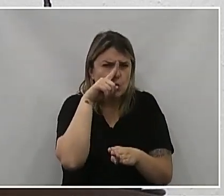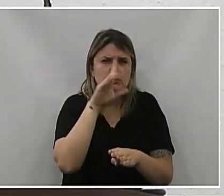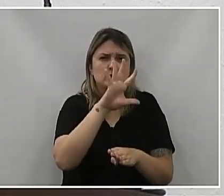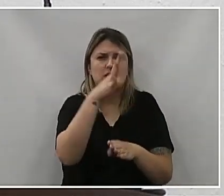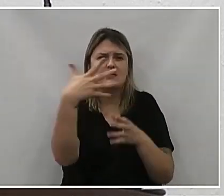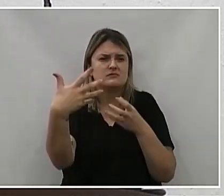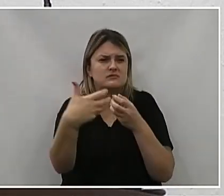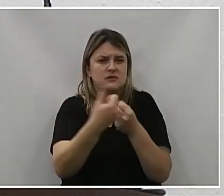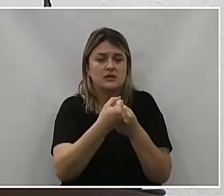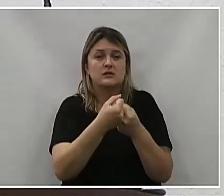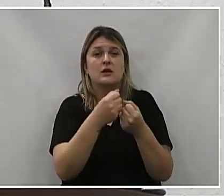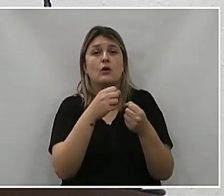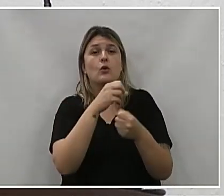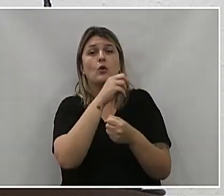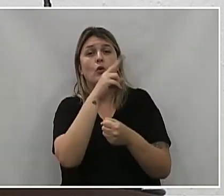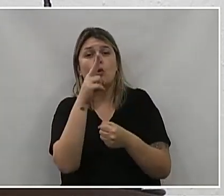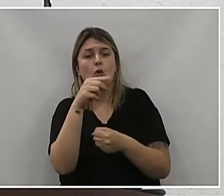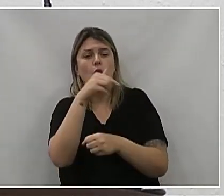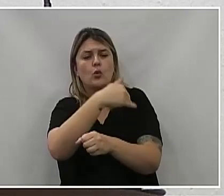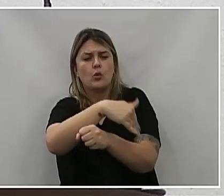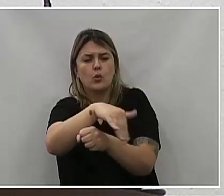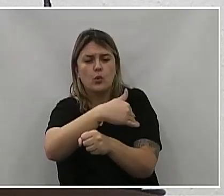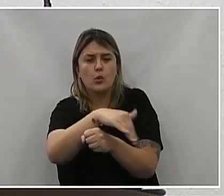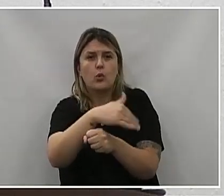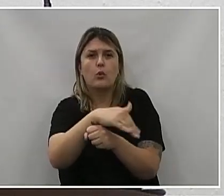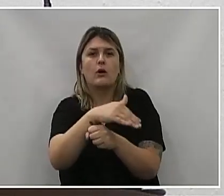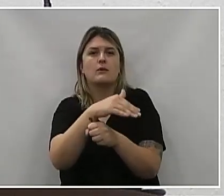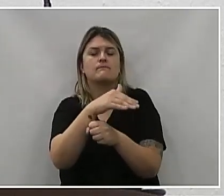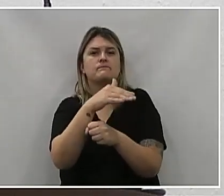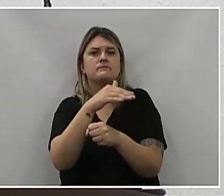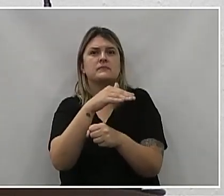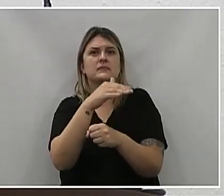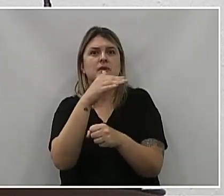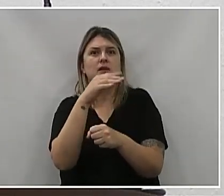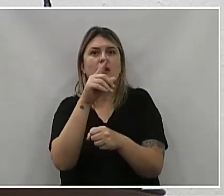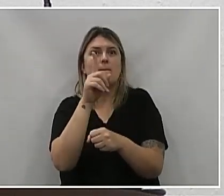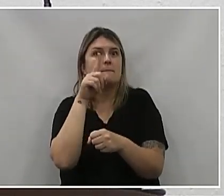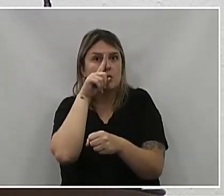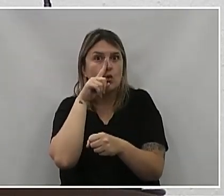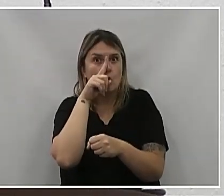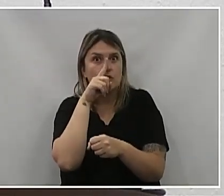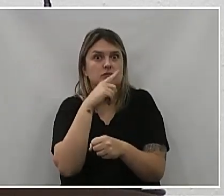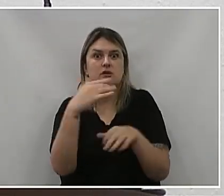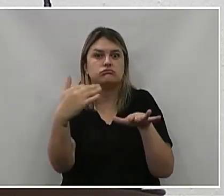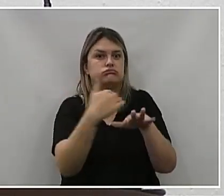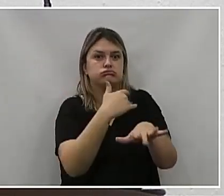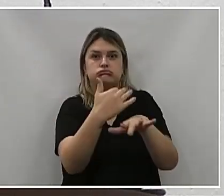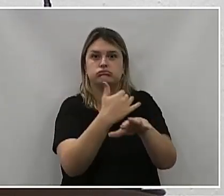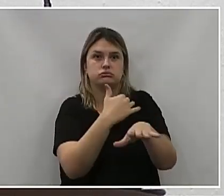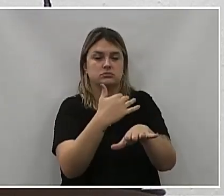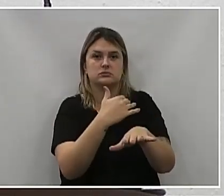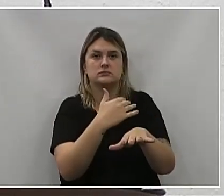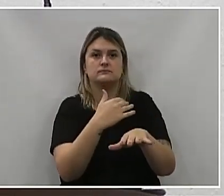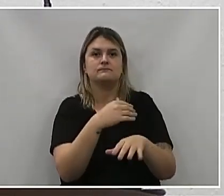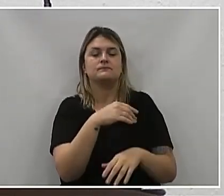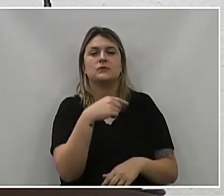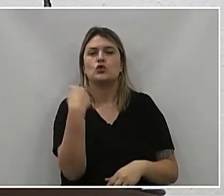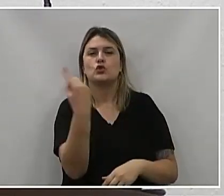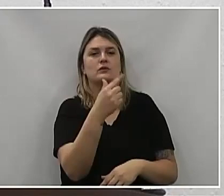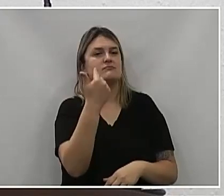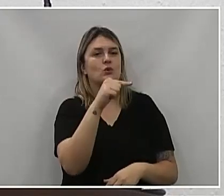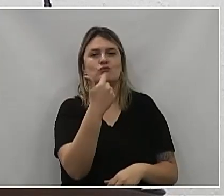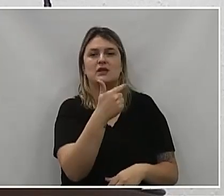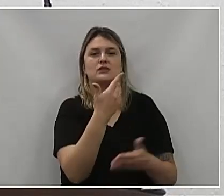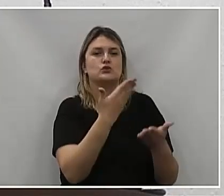acidentes ou locais que hajam vulnerabilidade de usuários da via. Então, assim, gente, não tem